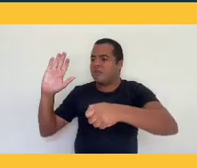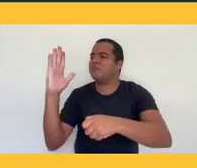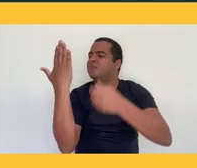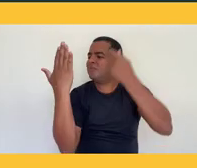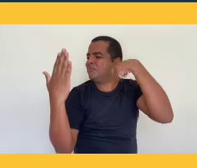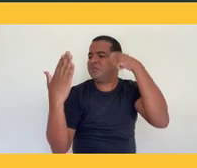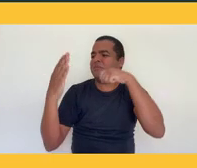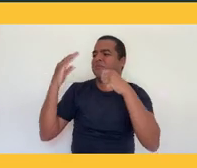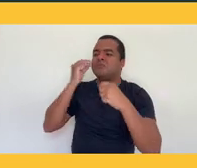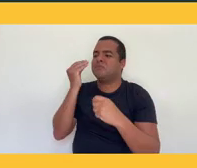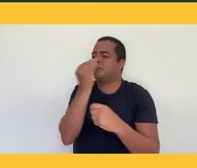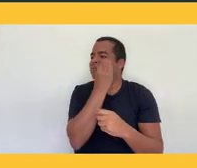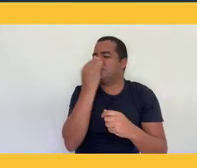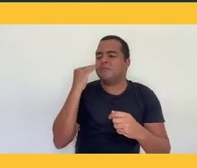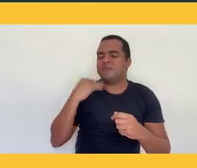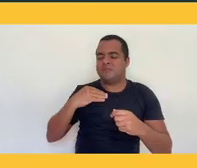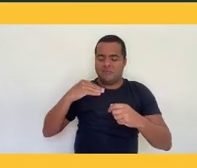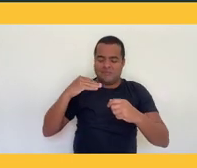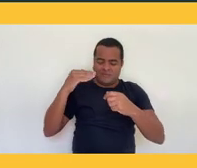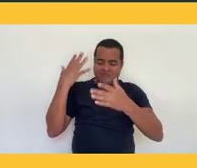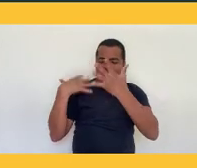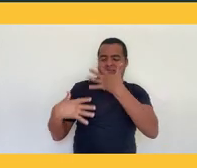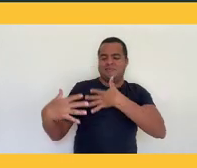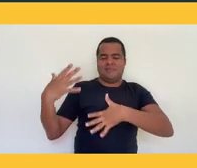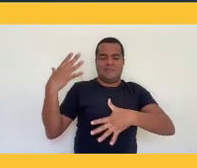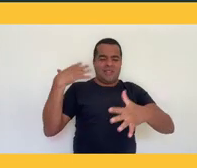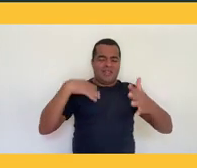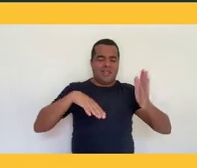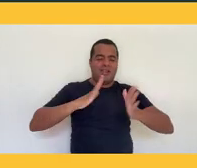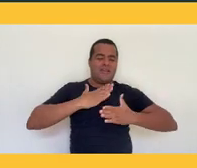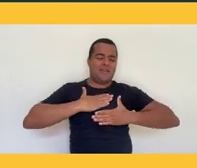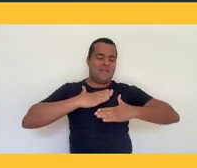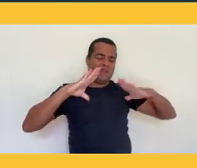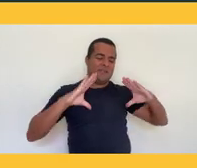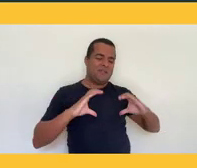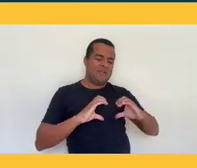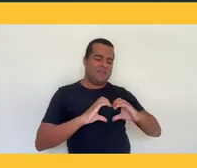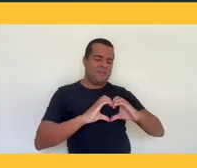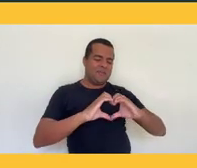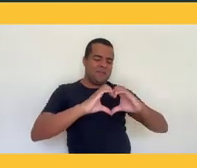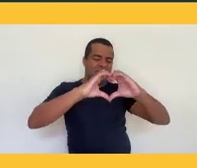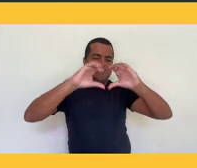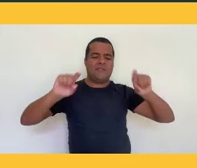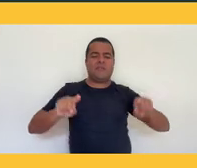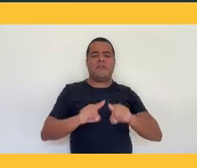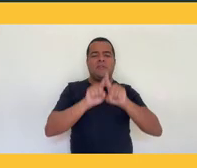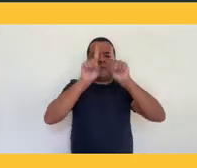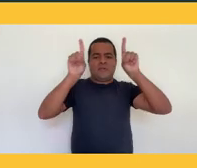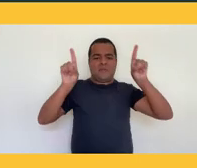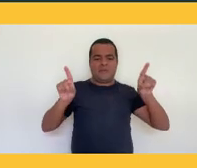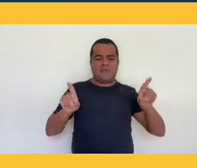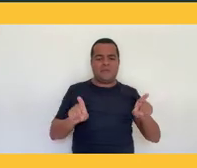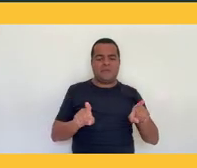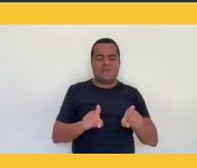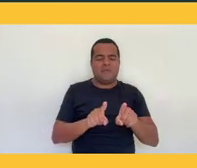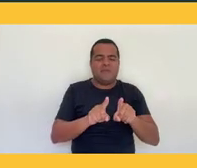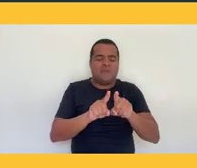Cabe até o meu amor. Essa é a última oração pra salvar